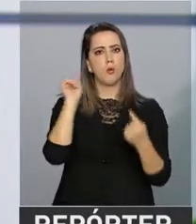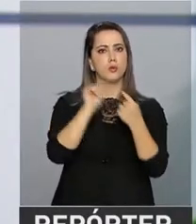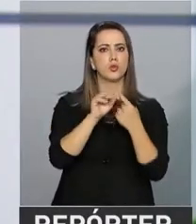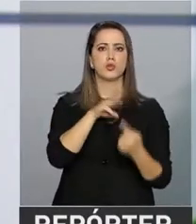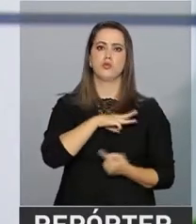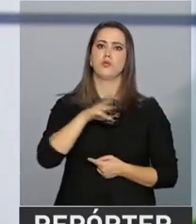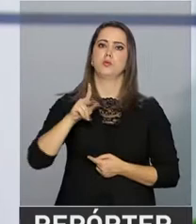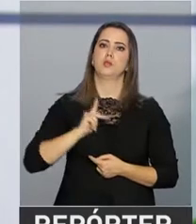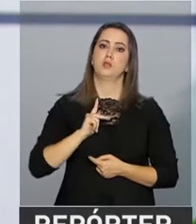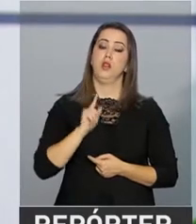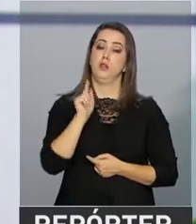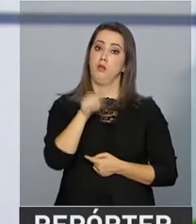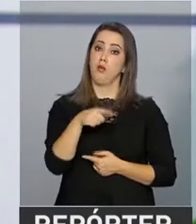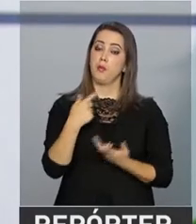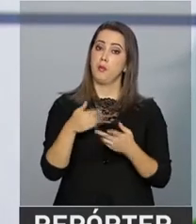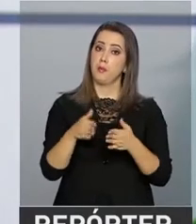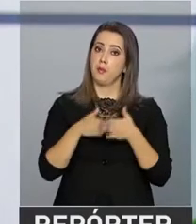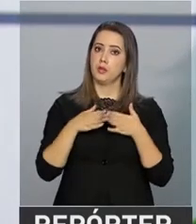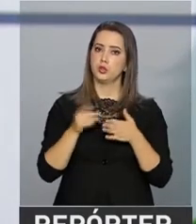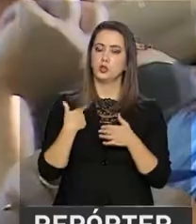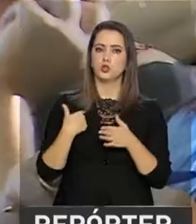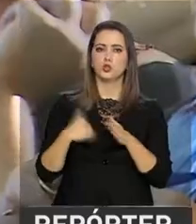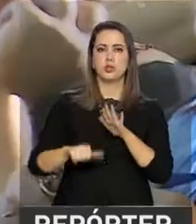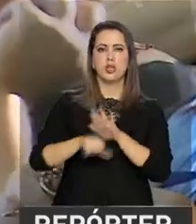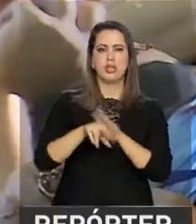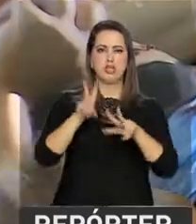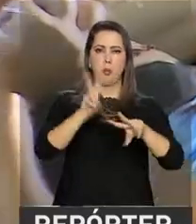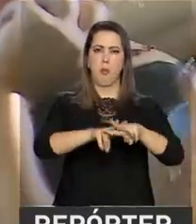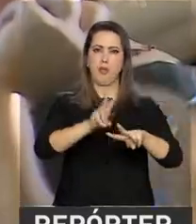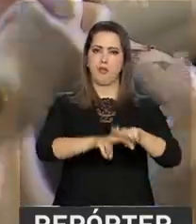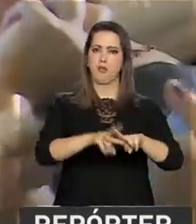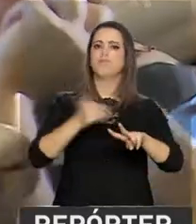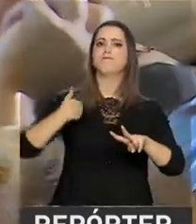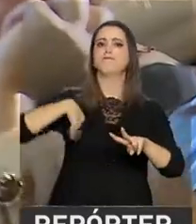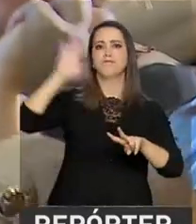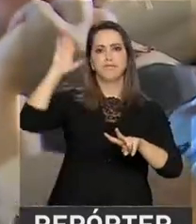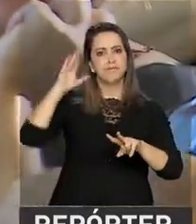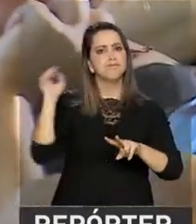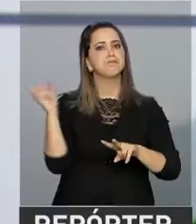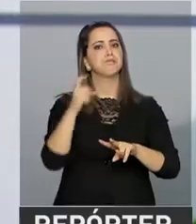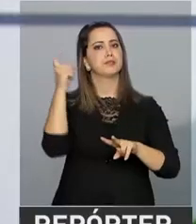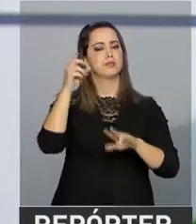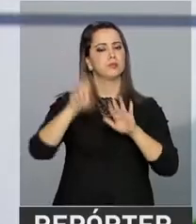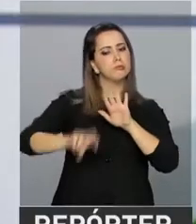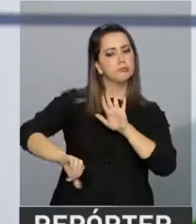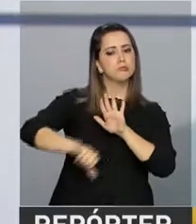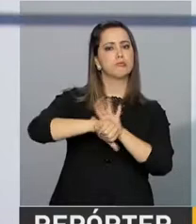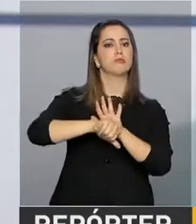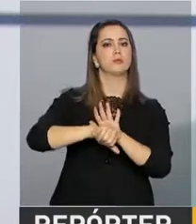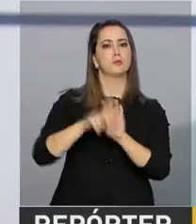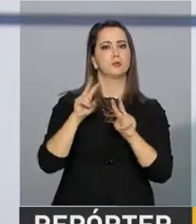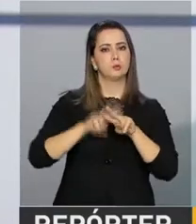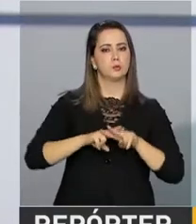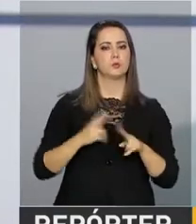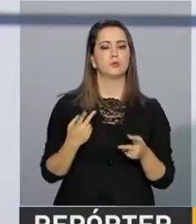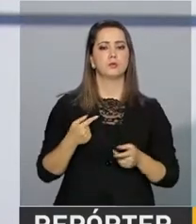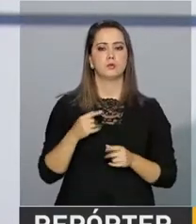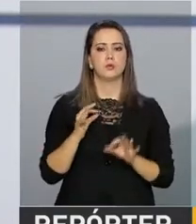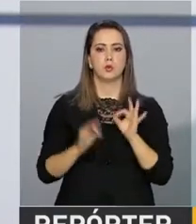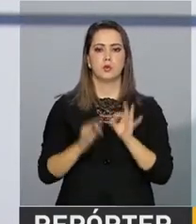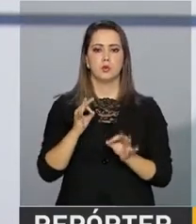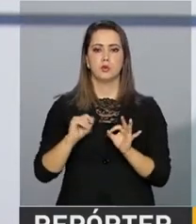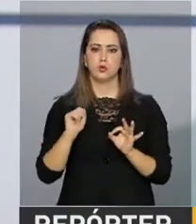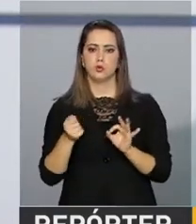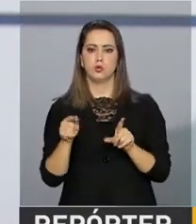público e defende penas mais elevadas a quem cometer crimes ambientais os juristas e os ambientalistas